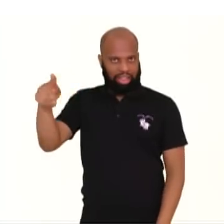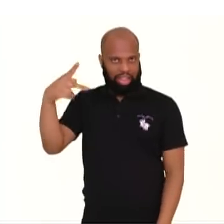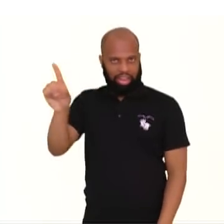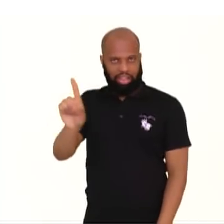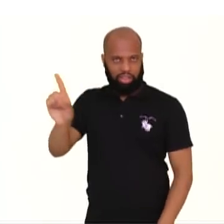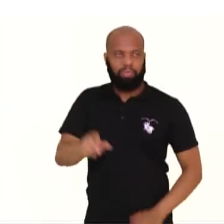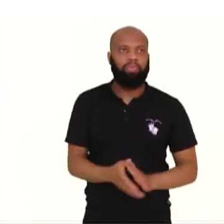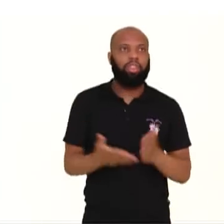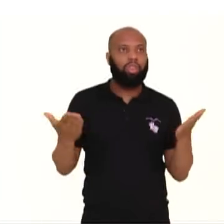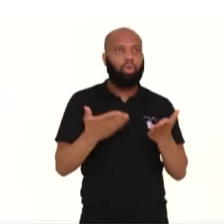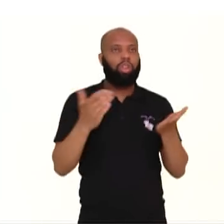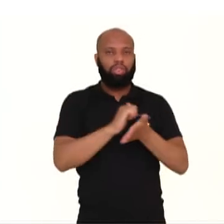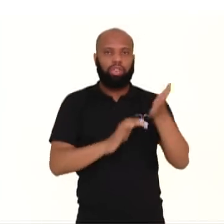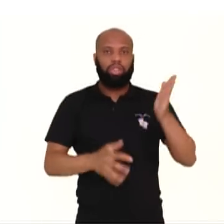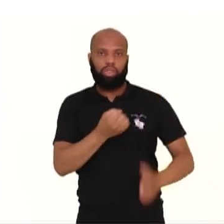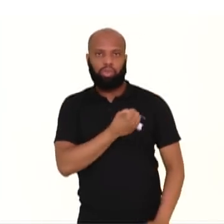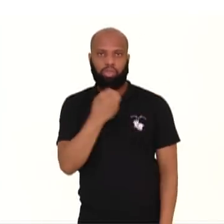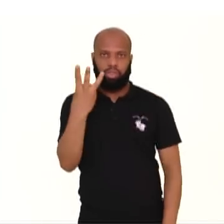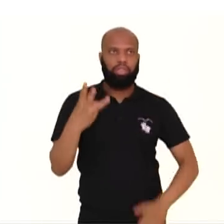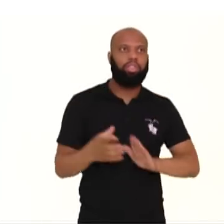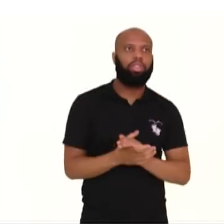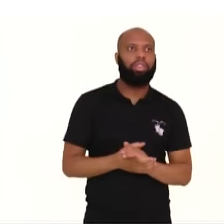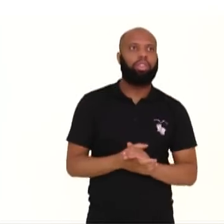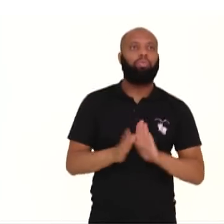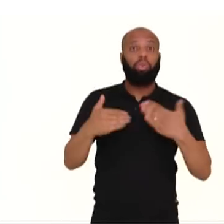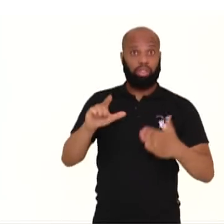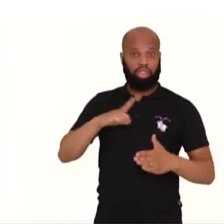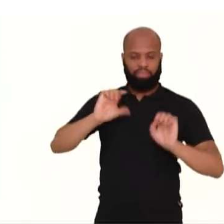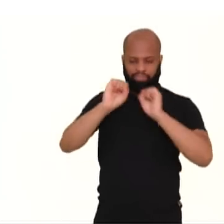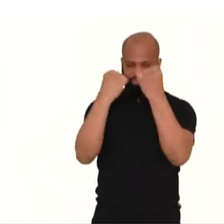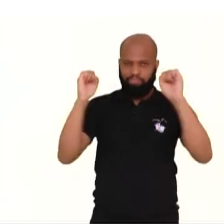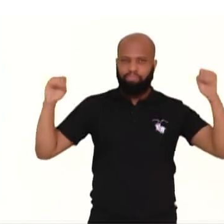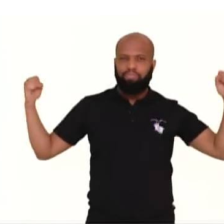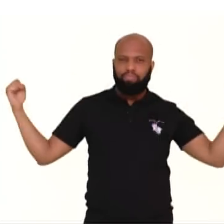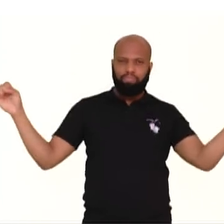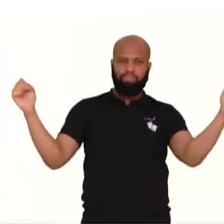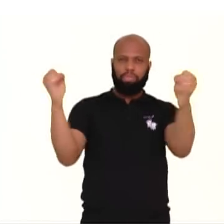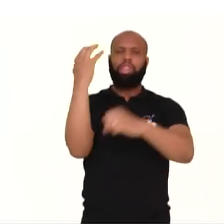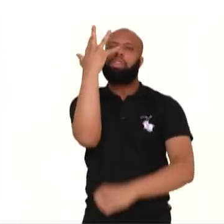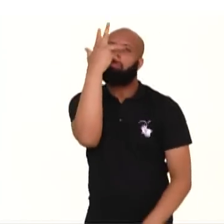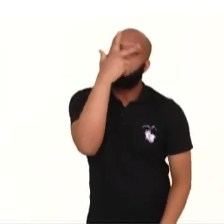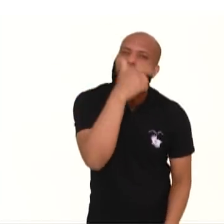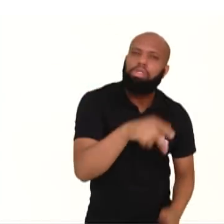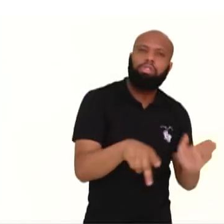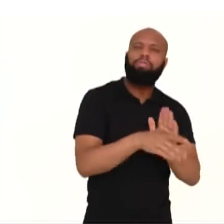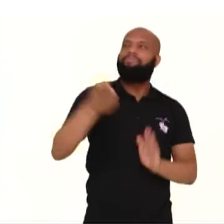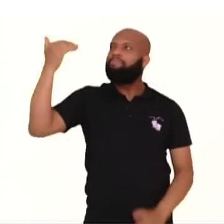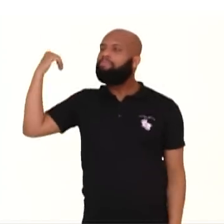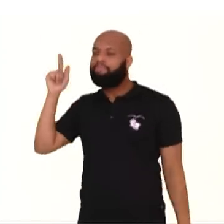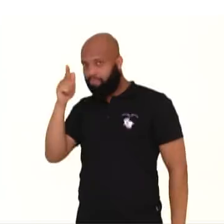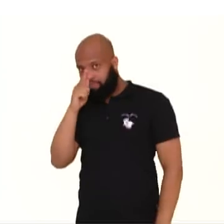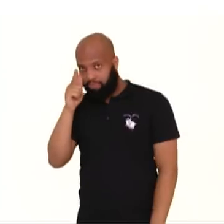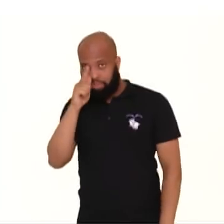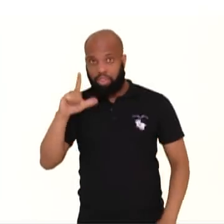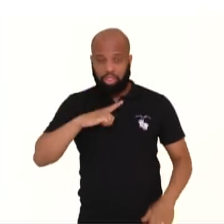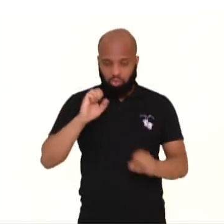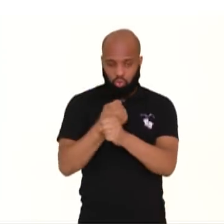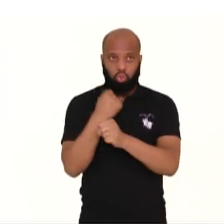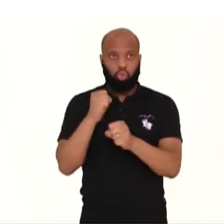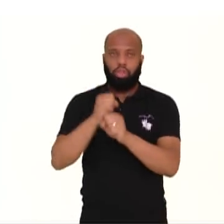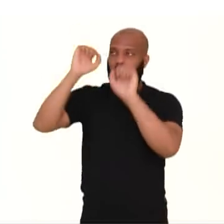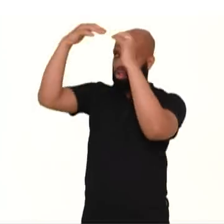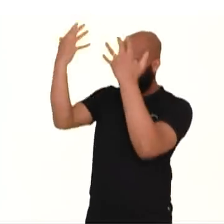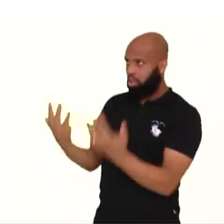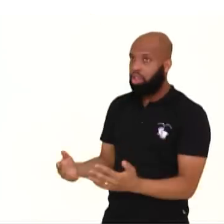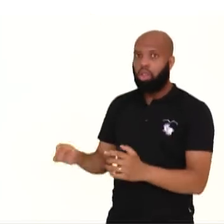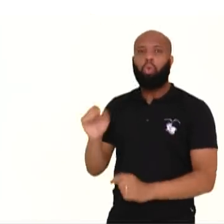3, nós lembramos esse templo. O Pártenon, uma das mais belas construções da antiga Grécia, foi erguido em